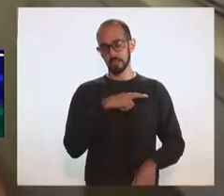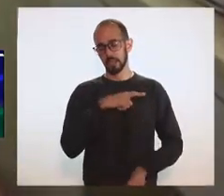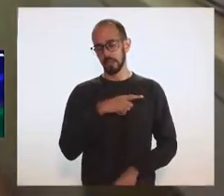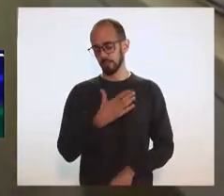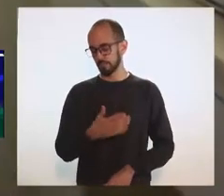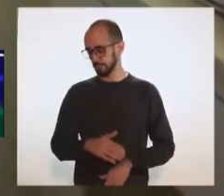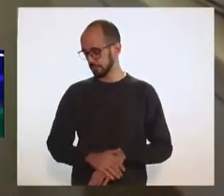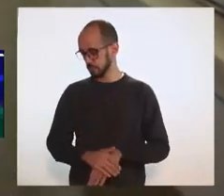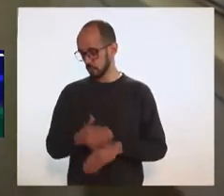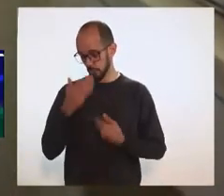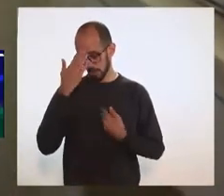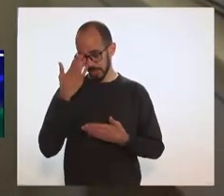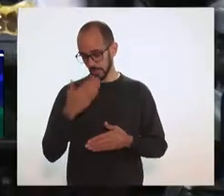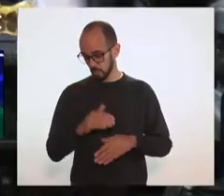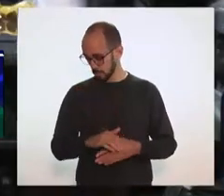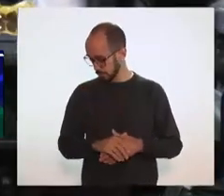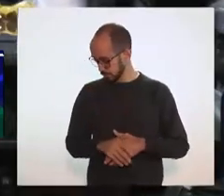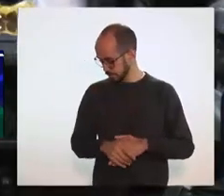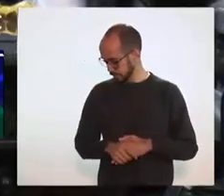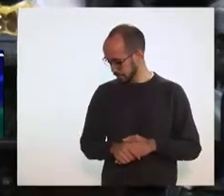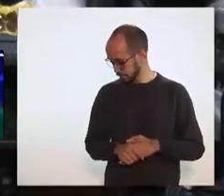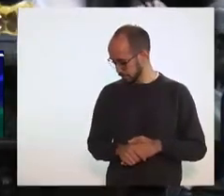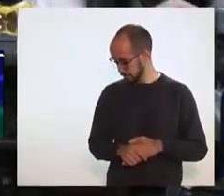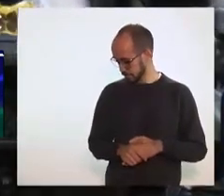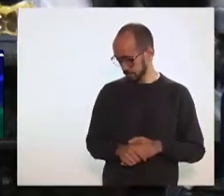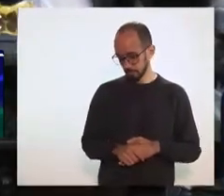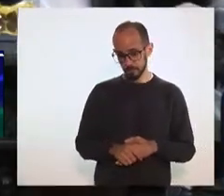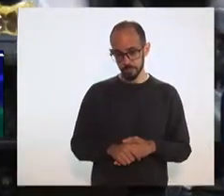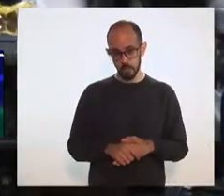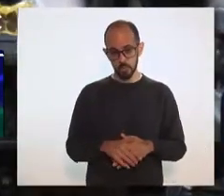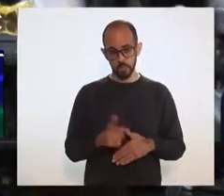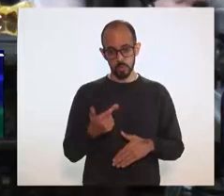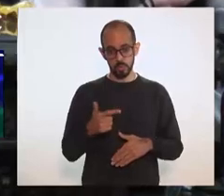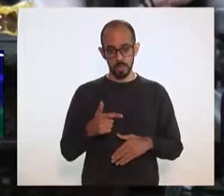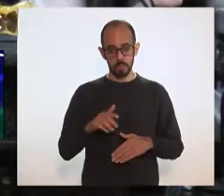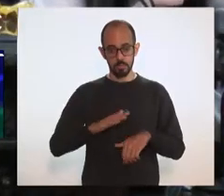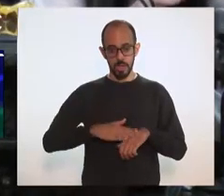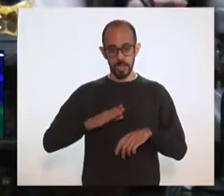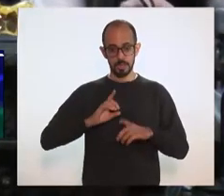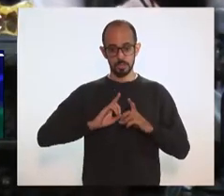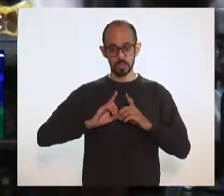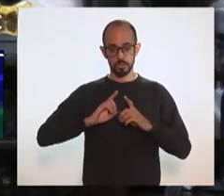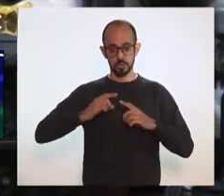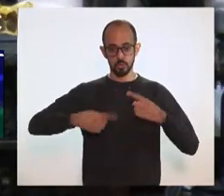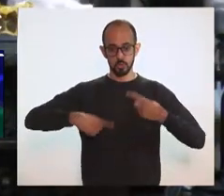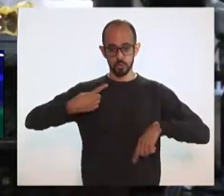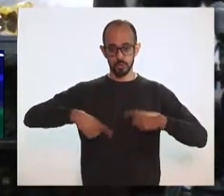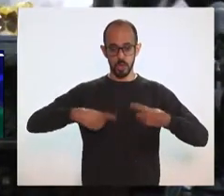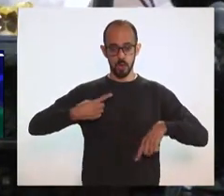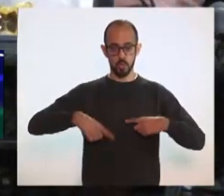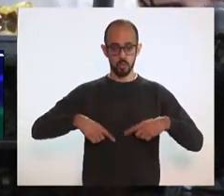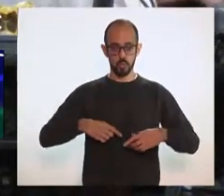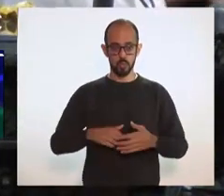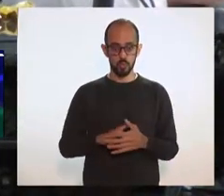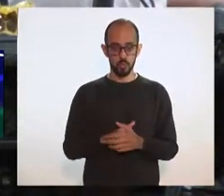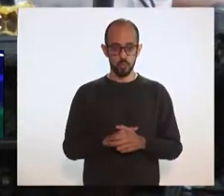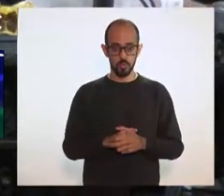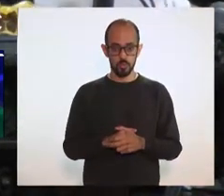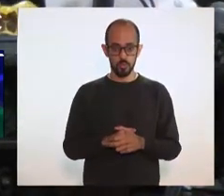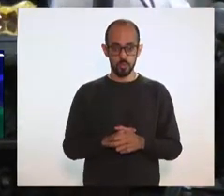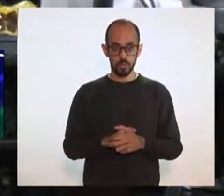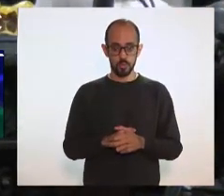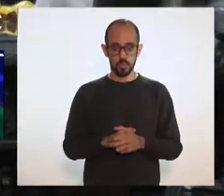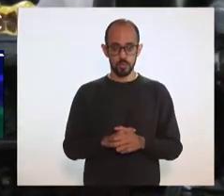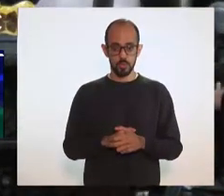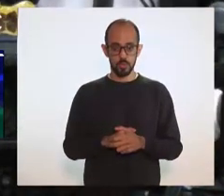senhor presidente. Não havendo quem queira discutir, cerrada a discussão. Deputado Luiz, eu chamei.